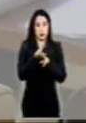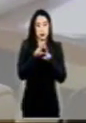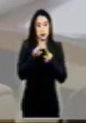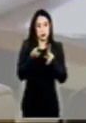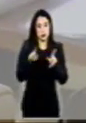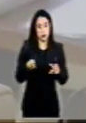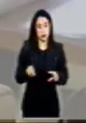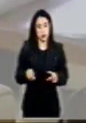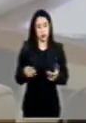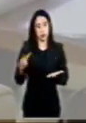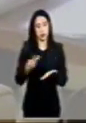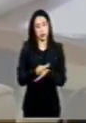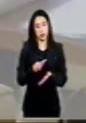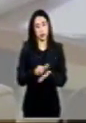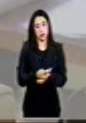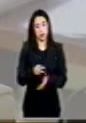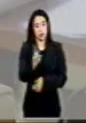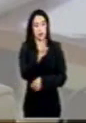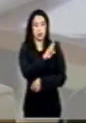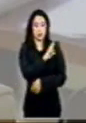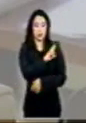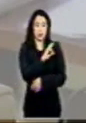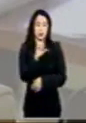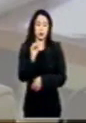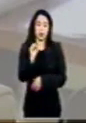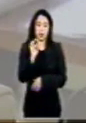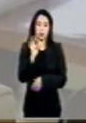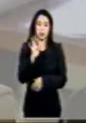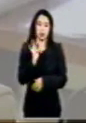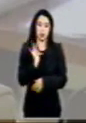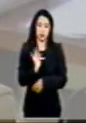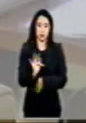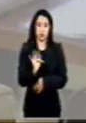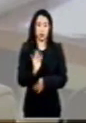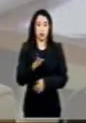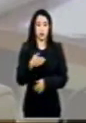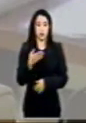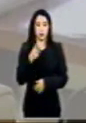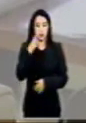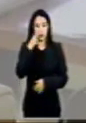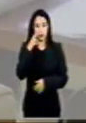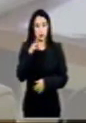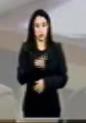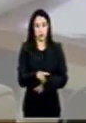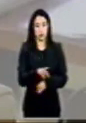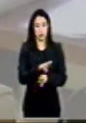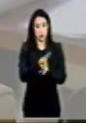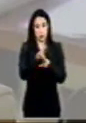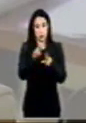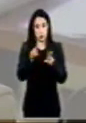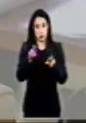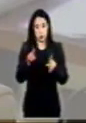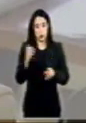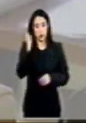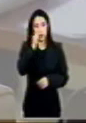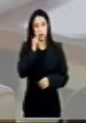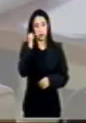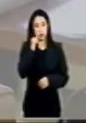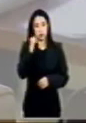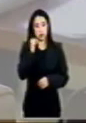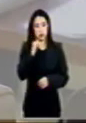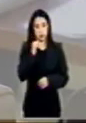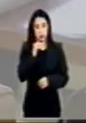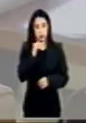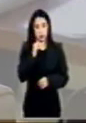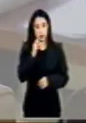usurpação da competência do Supremo. De tal modo, os diversos pedidos de senadores da República, junto aos atos